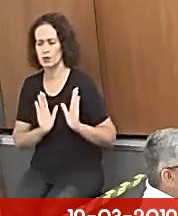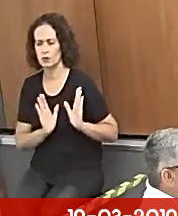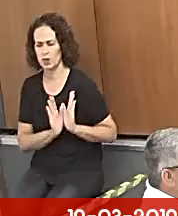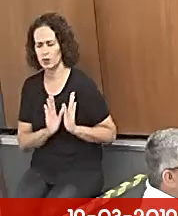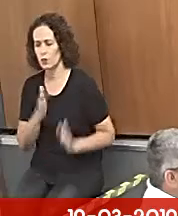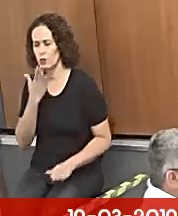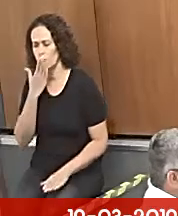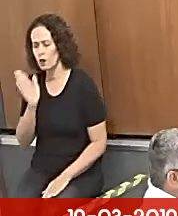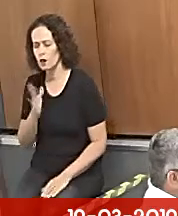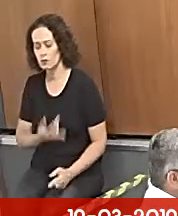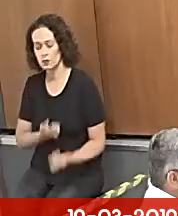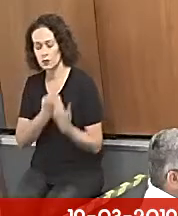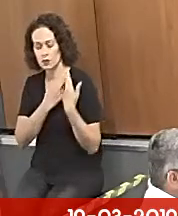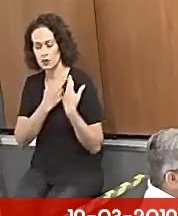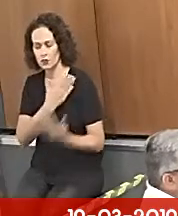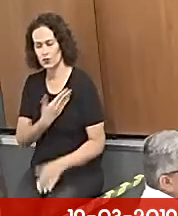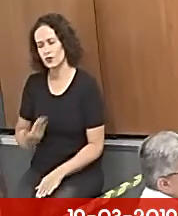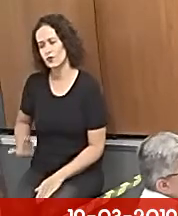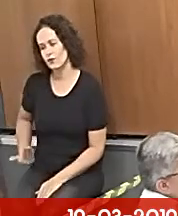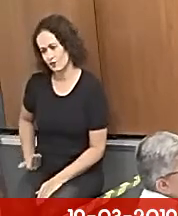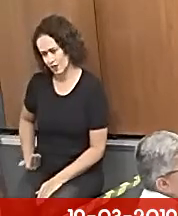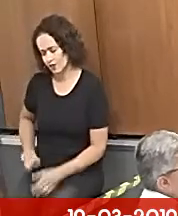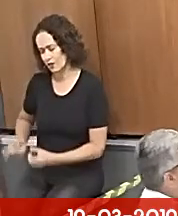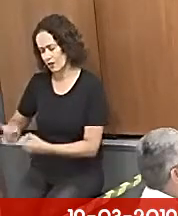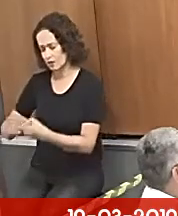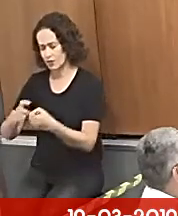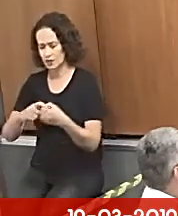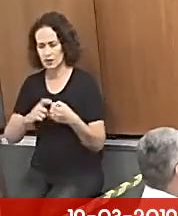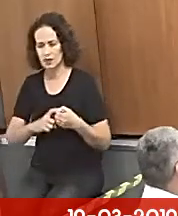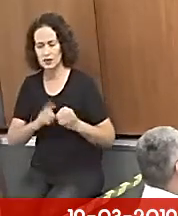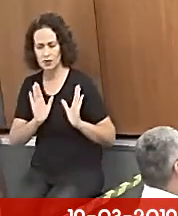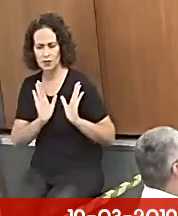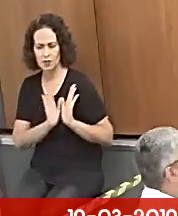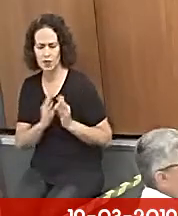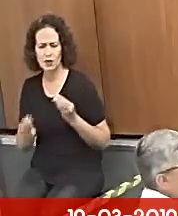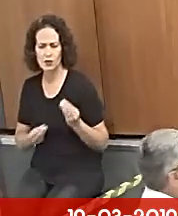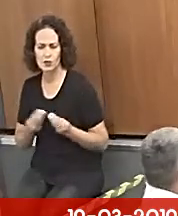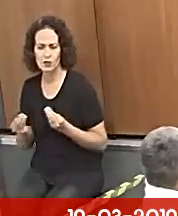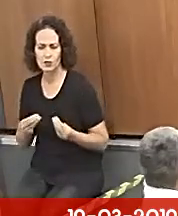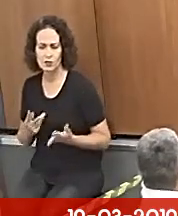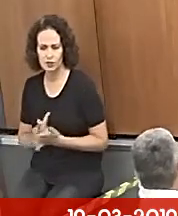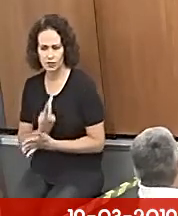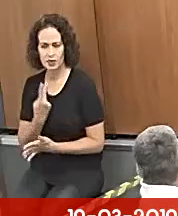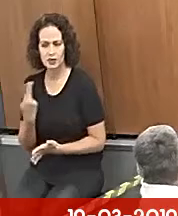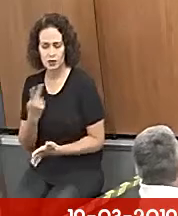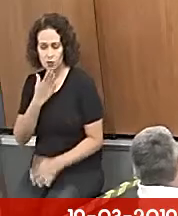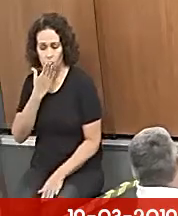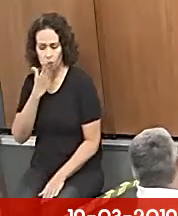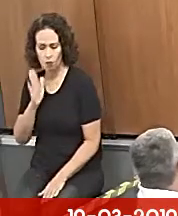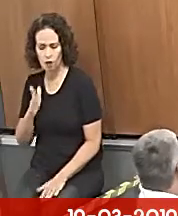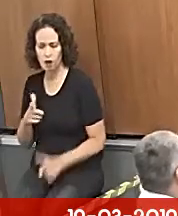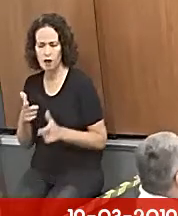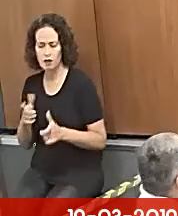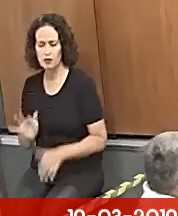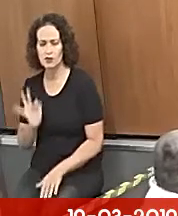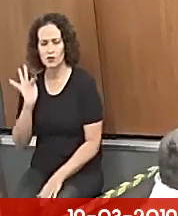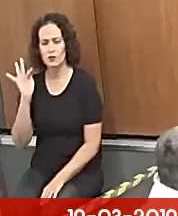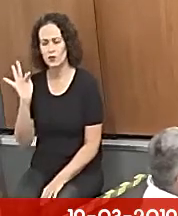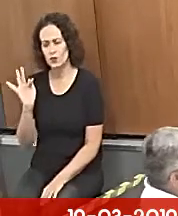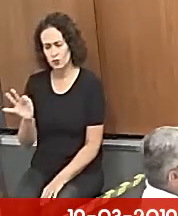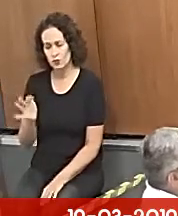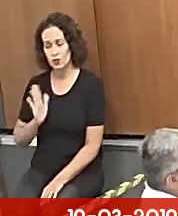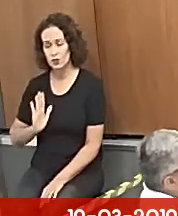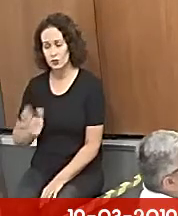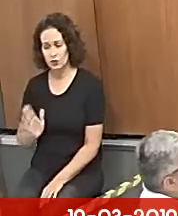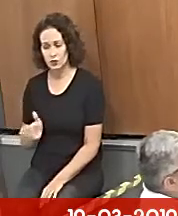às apaes as parcerias com as apaes como elas estão se acontecer no qual qual é a expectativa para o futuro já fizemos